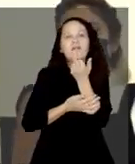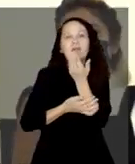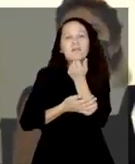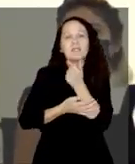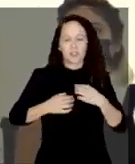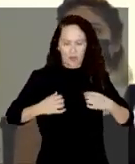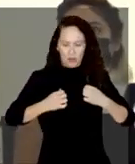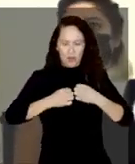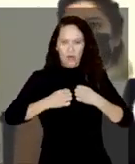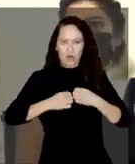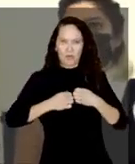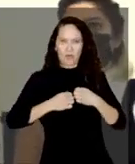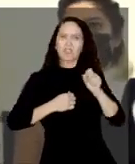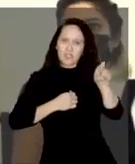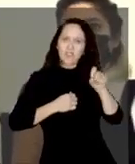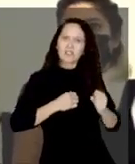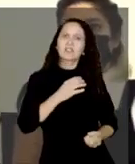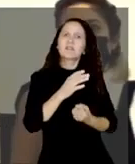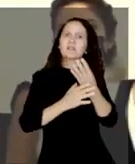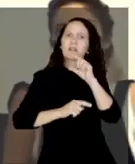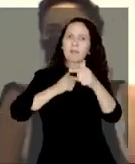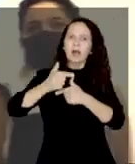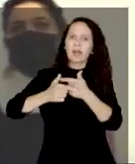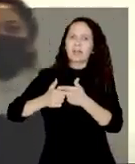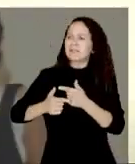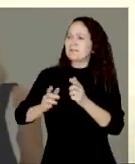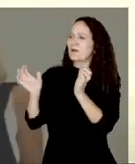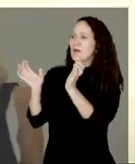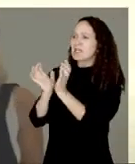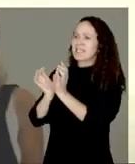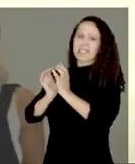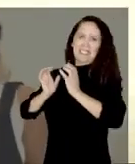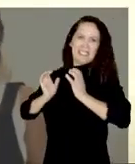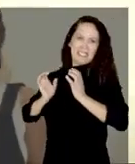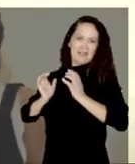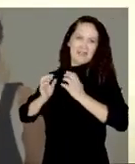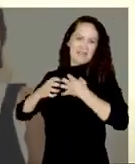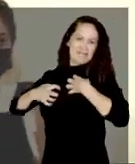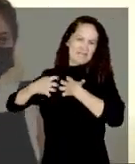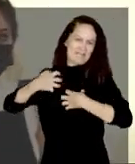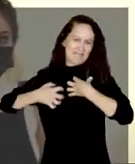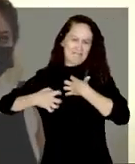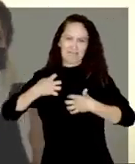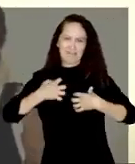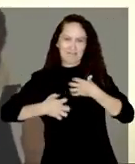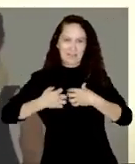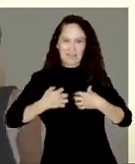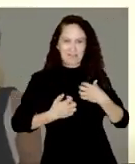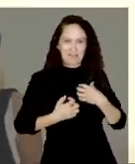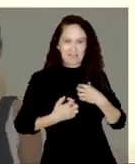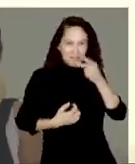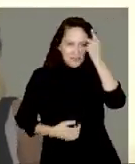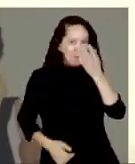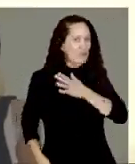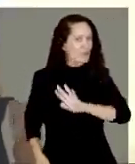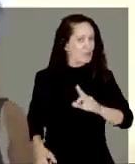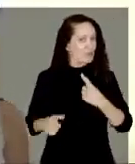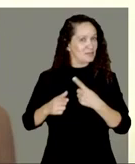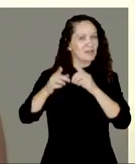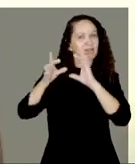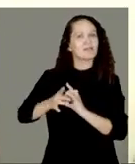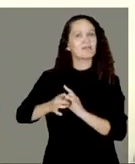ligados ao Movimento Sem Terra e tem 300 ligados aos fazendeiros. A gente tem dois ou três metalúrgicos e